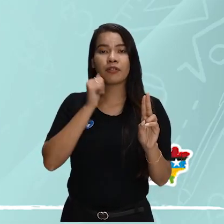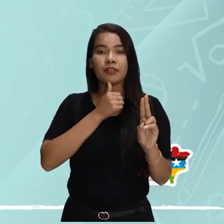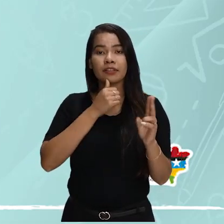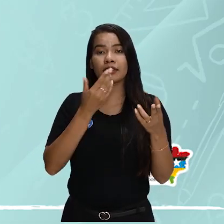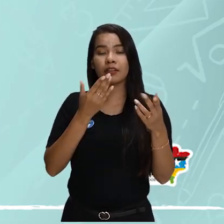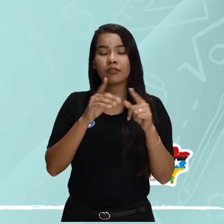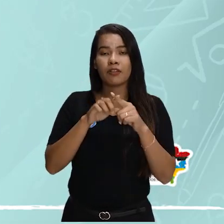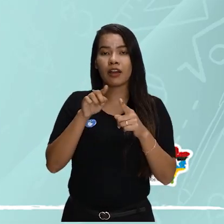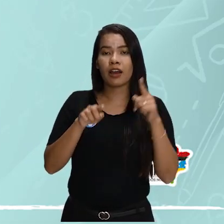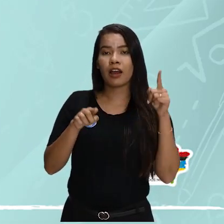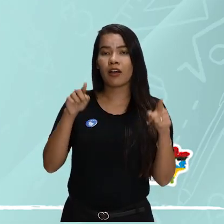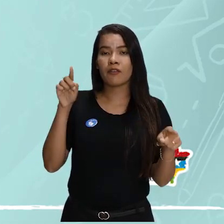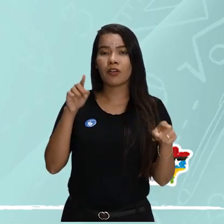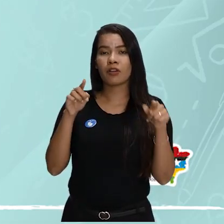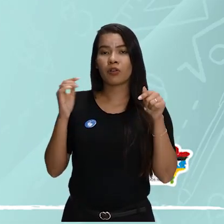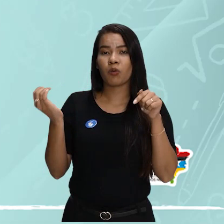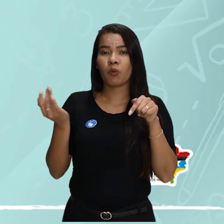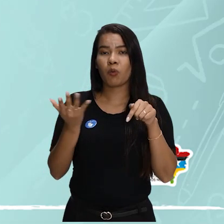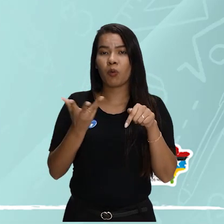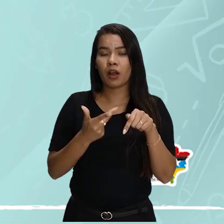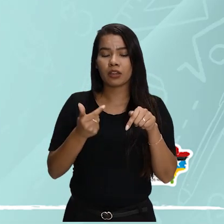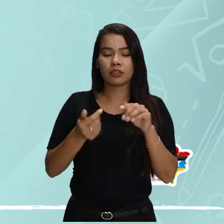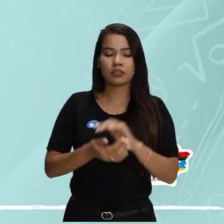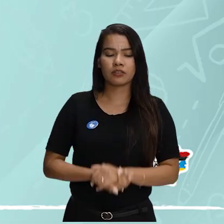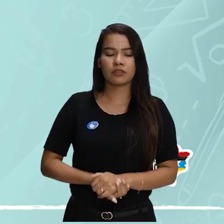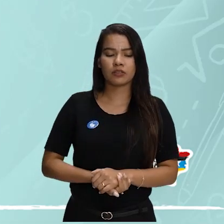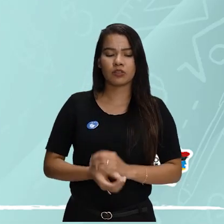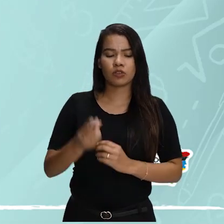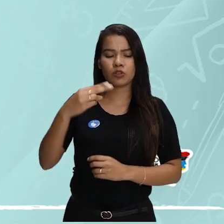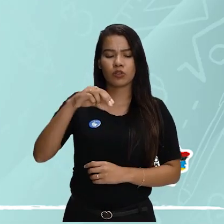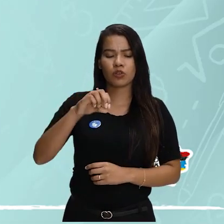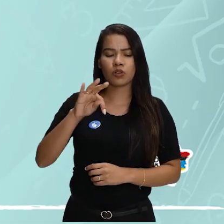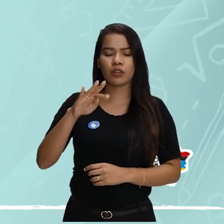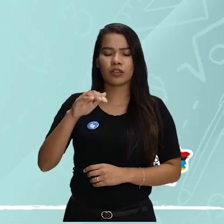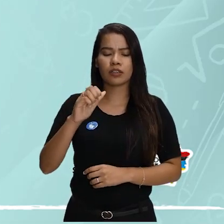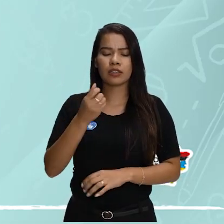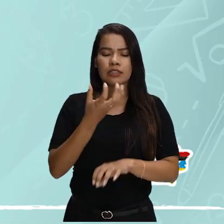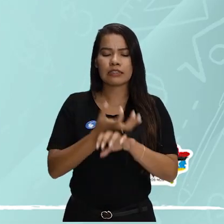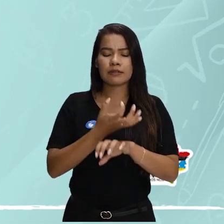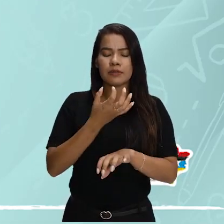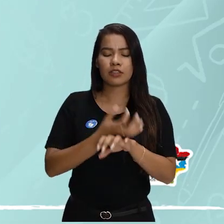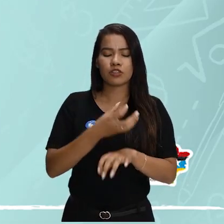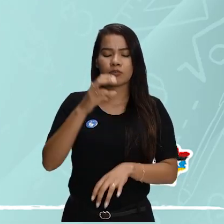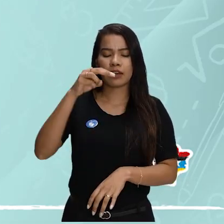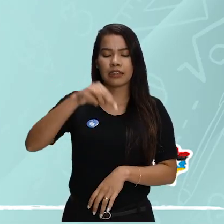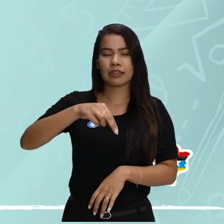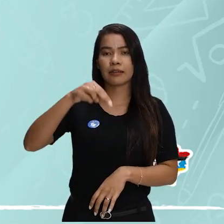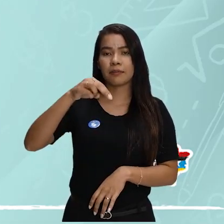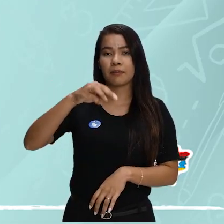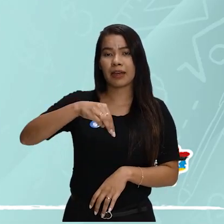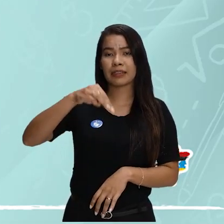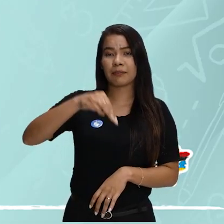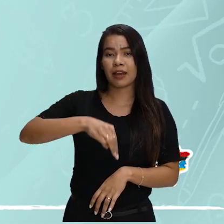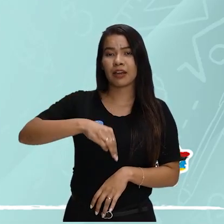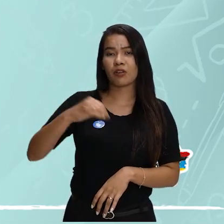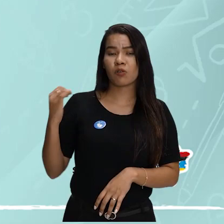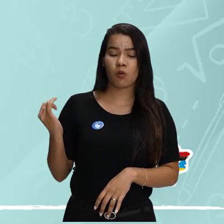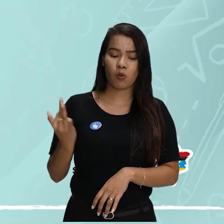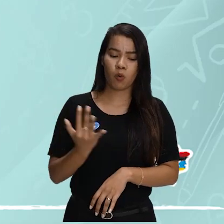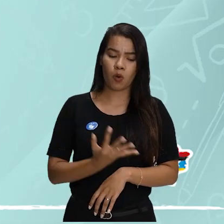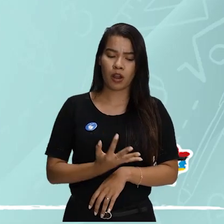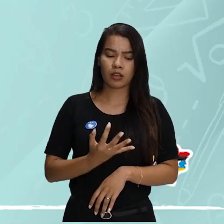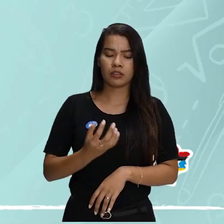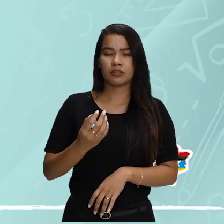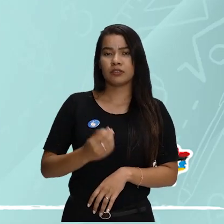qualitativa. Nota de matemática, quantidade. Nacionalidade, qualidade.